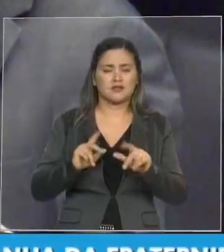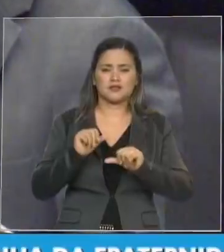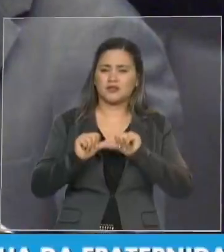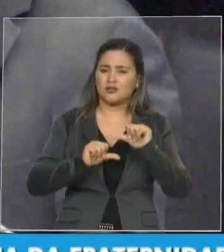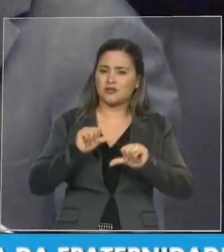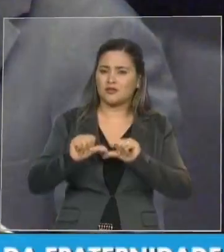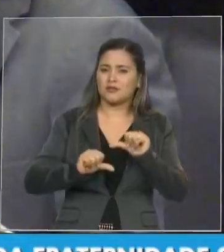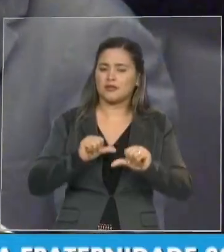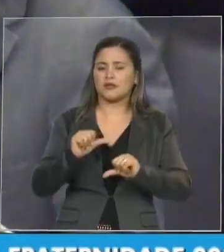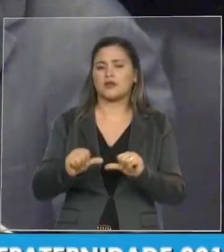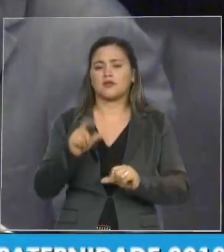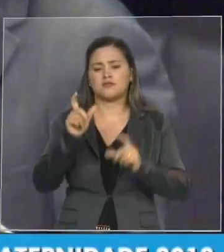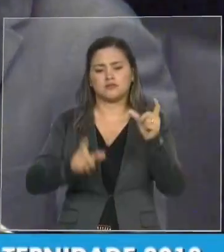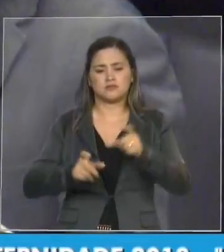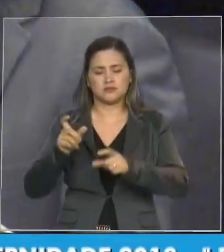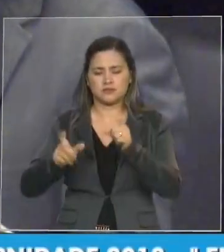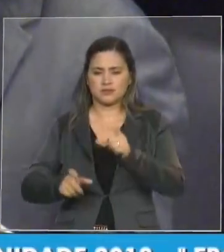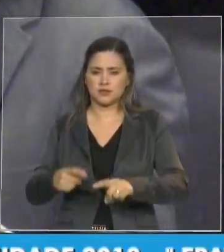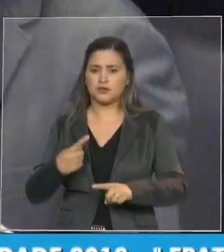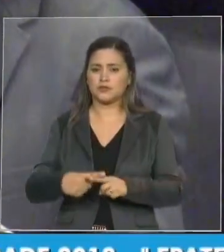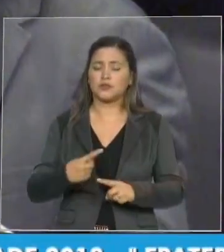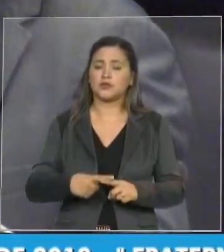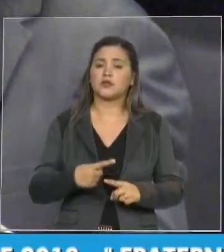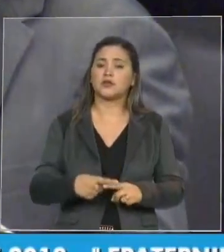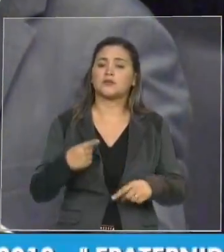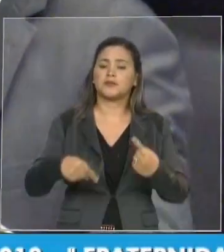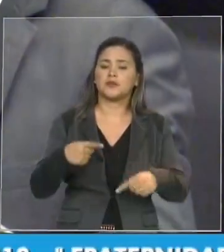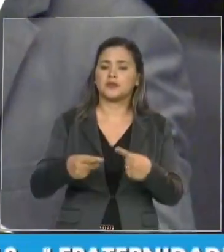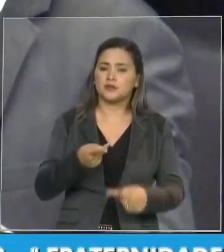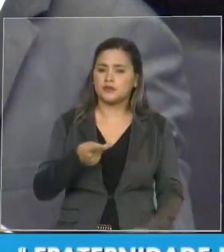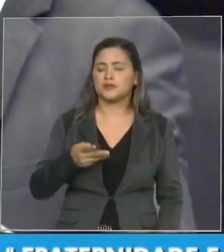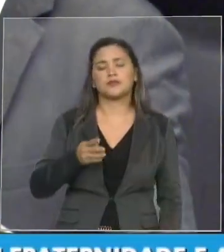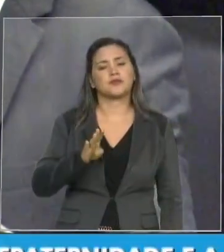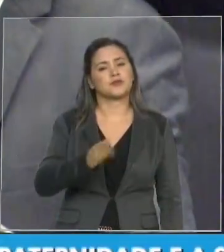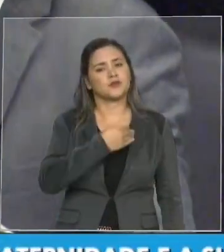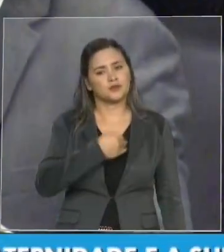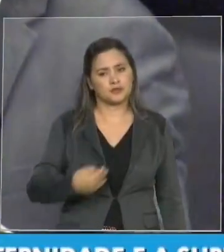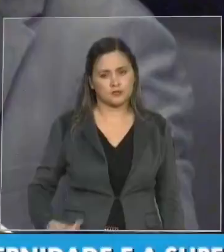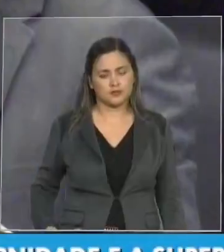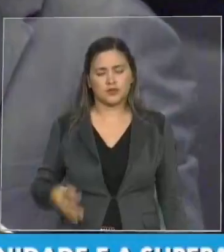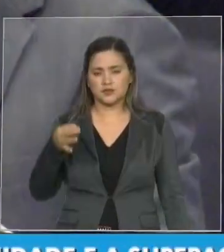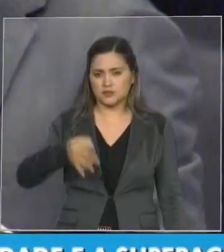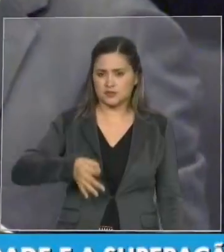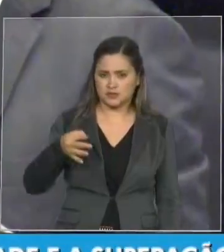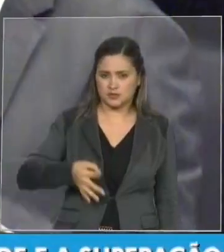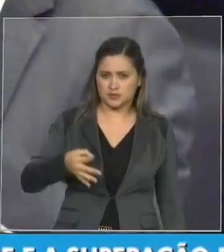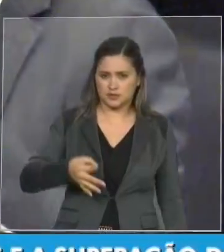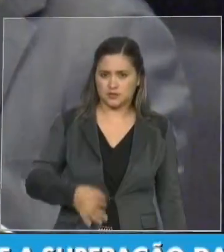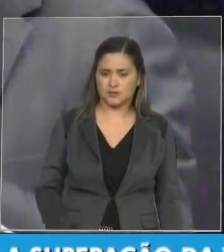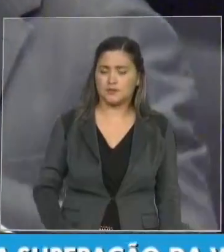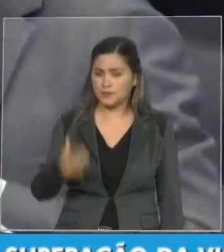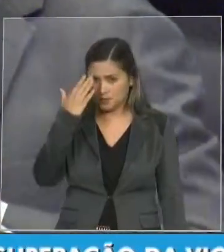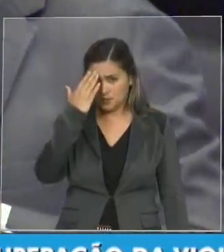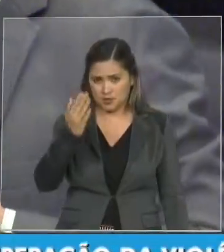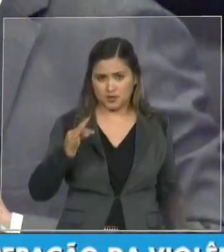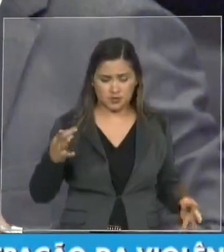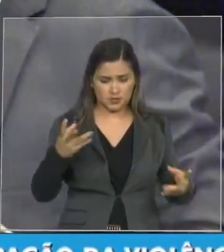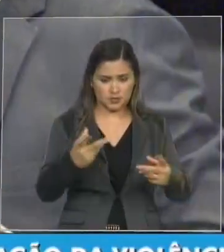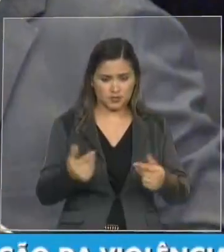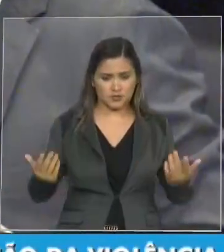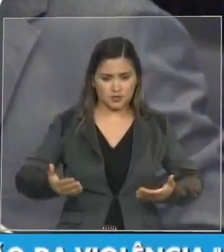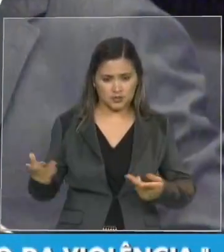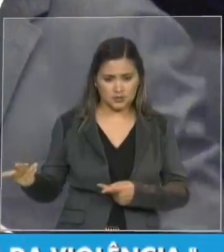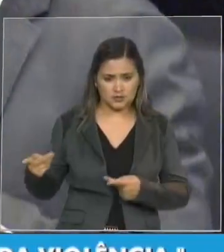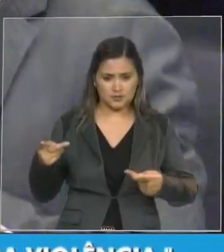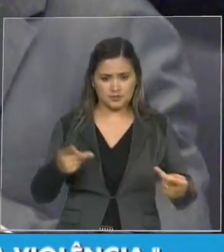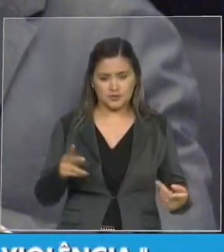políticas públicas acertadas. Então, de maneira que nós agradecemos a presença de todos, vamos ouvir a palavra